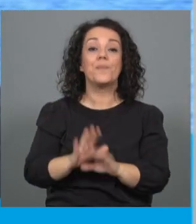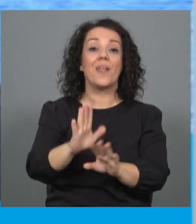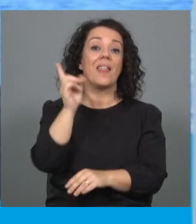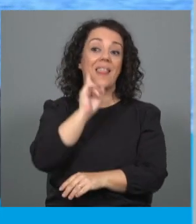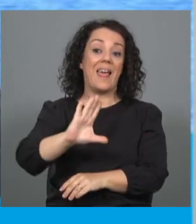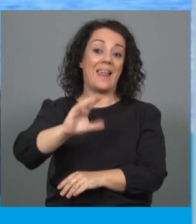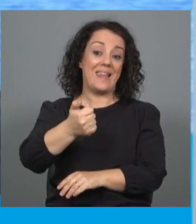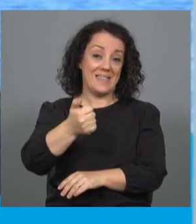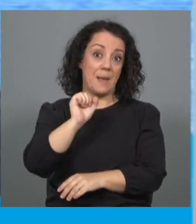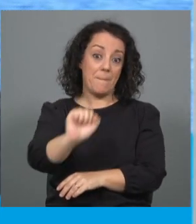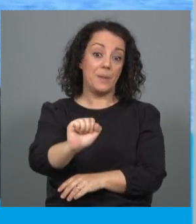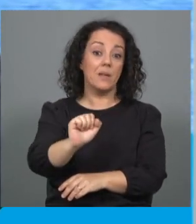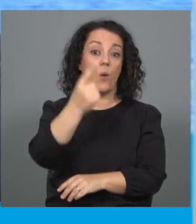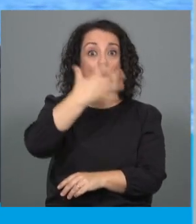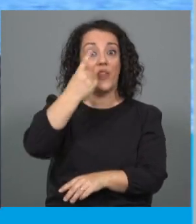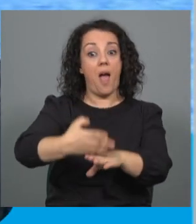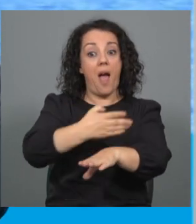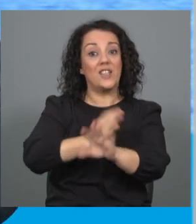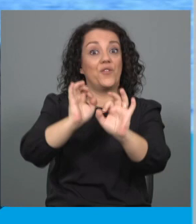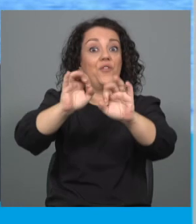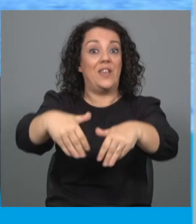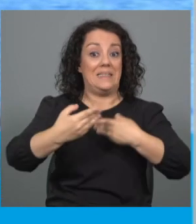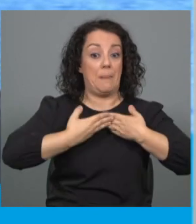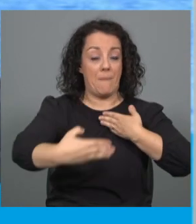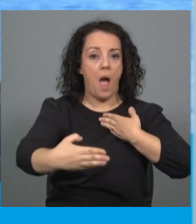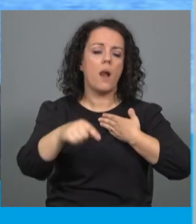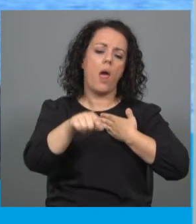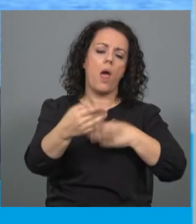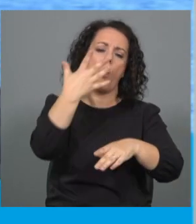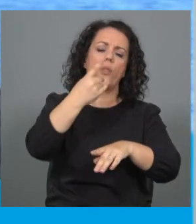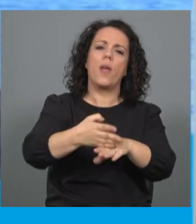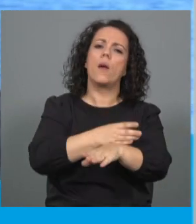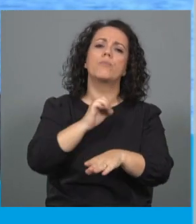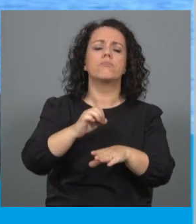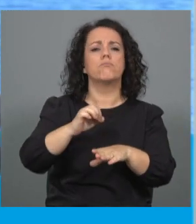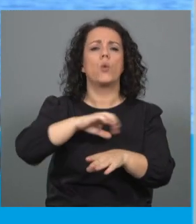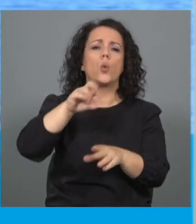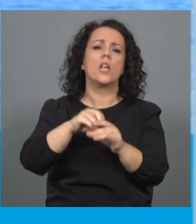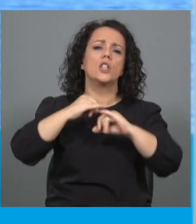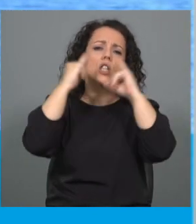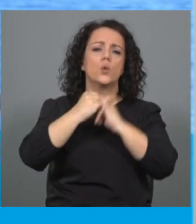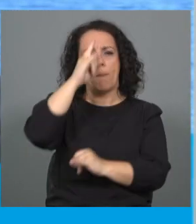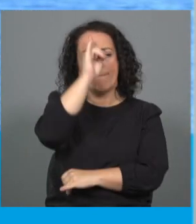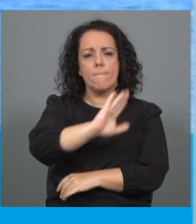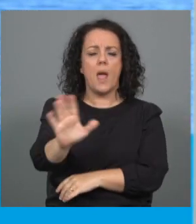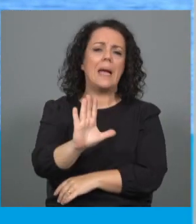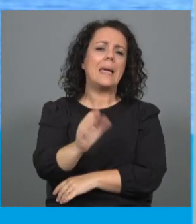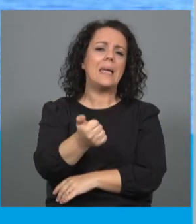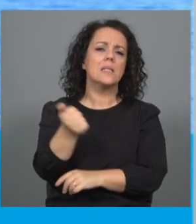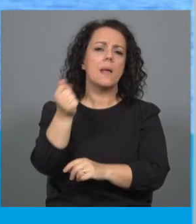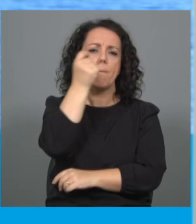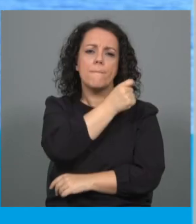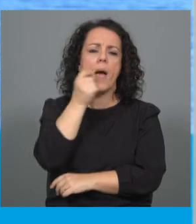de terminarmos a Semana da Vida, temos, no seu contexto geral, que é o Dia Internacional da Família, como nós sabemos, o dia 15 de